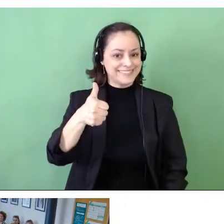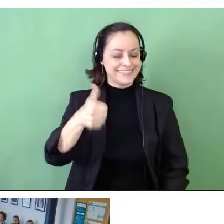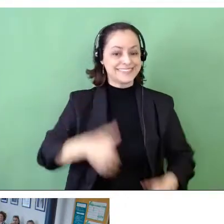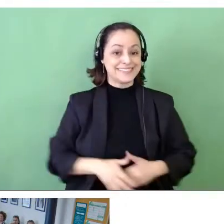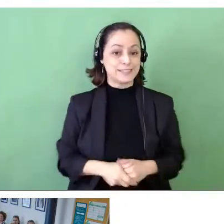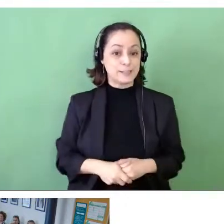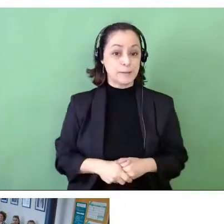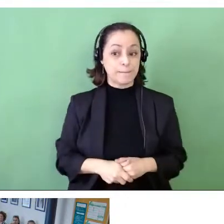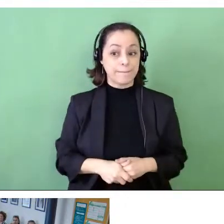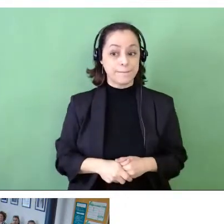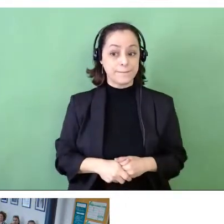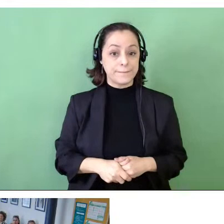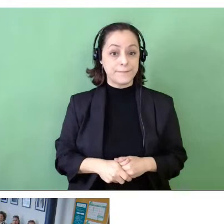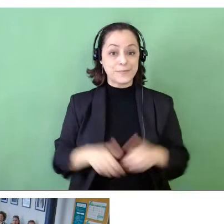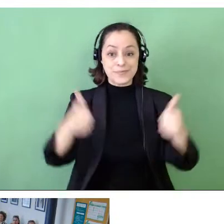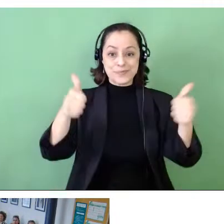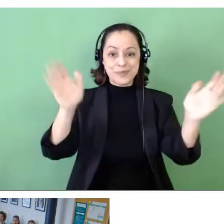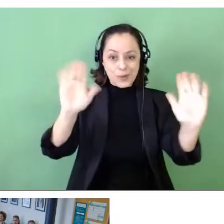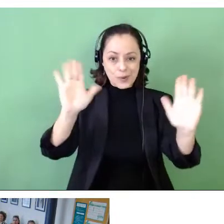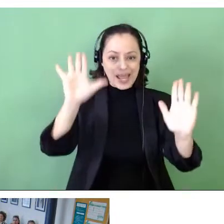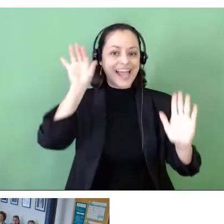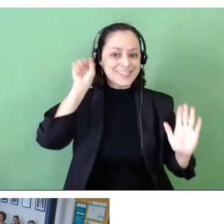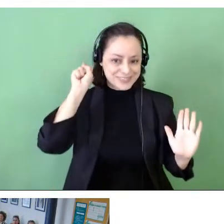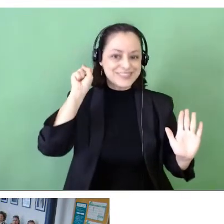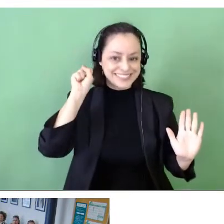Não escuta? Olá.